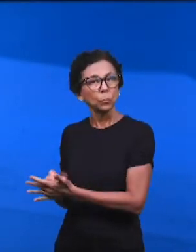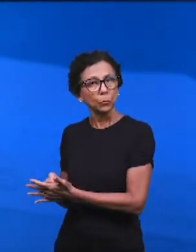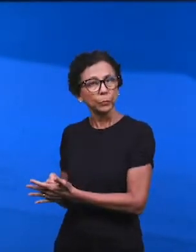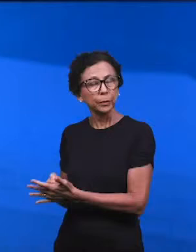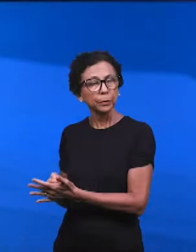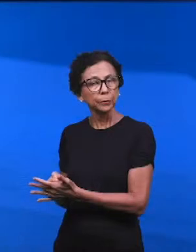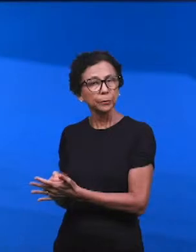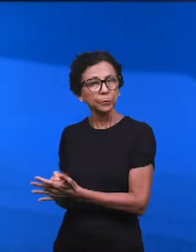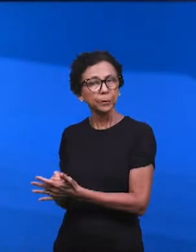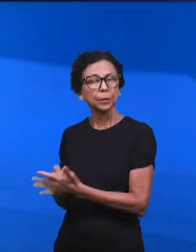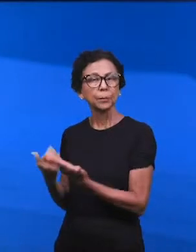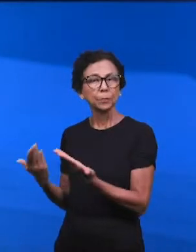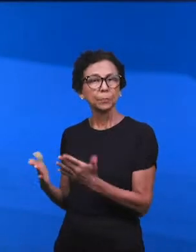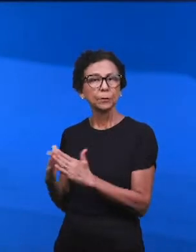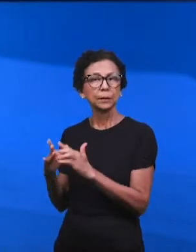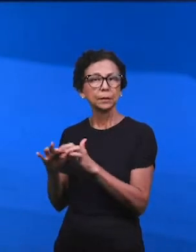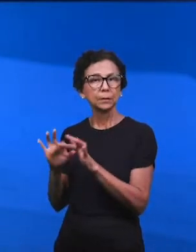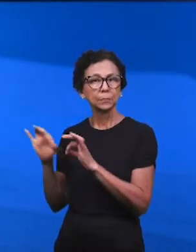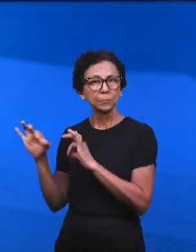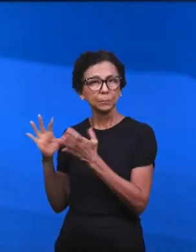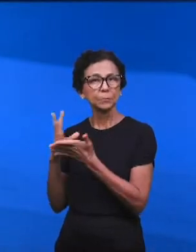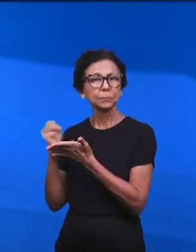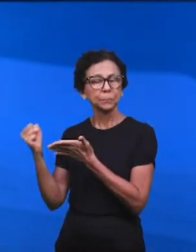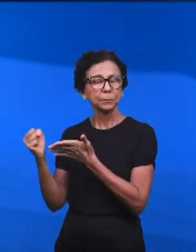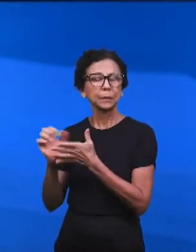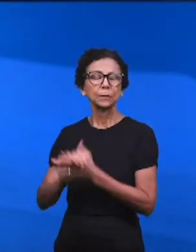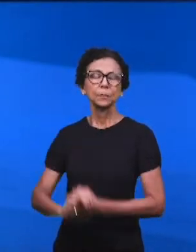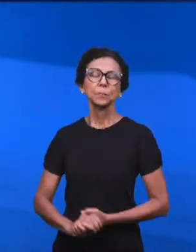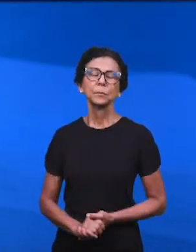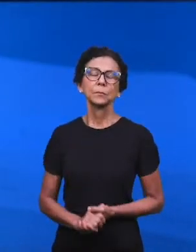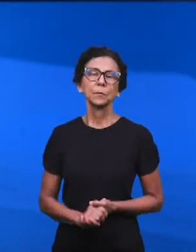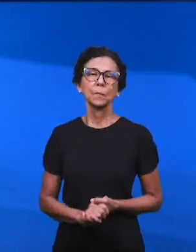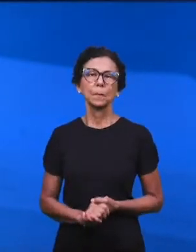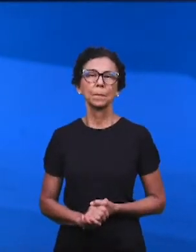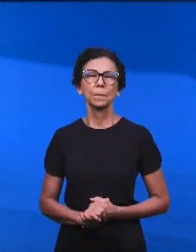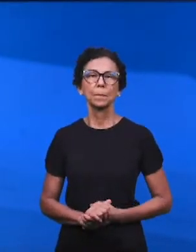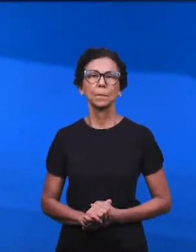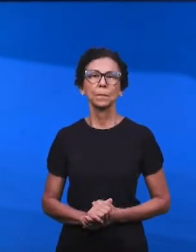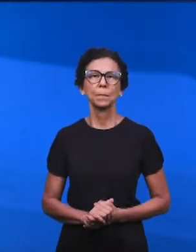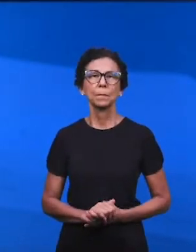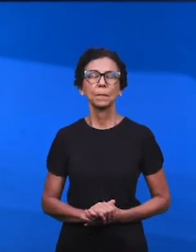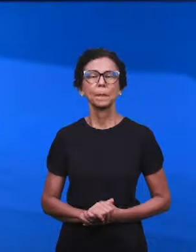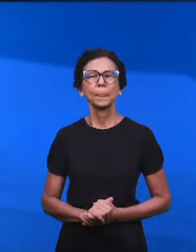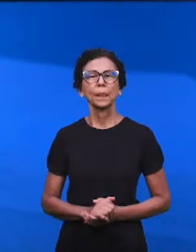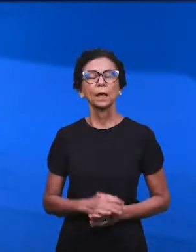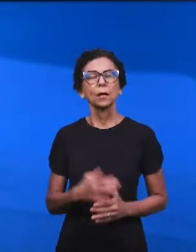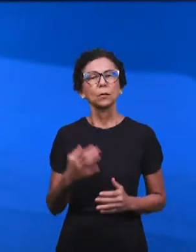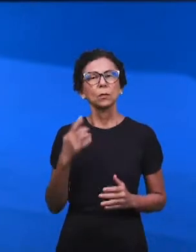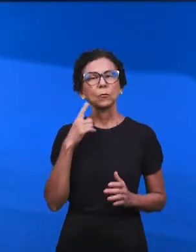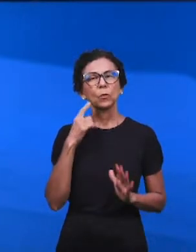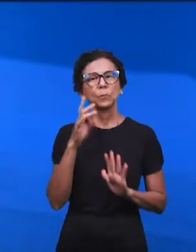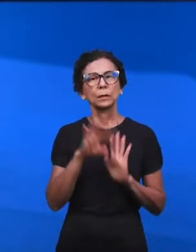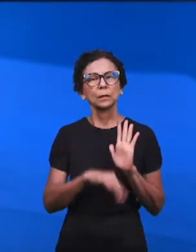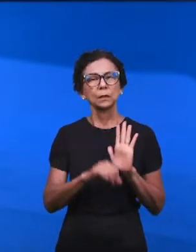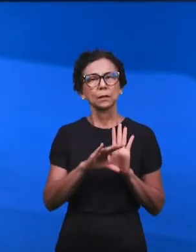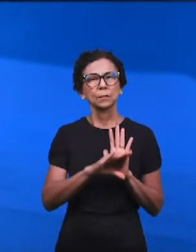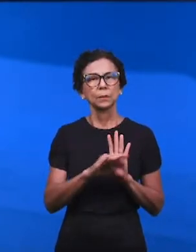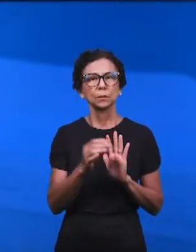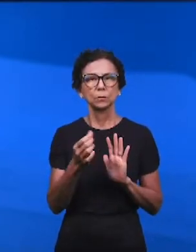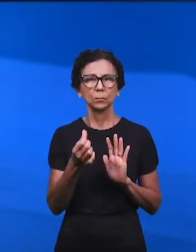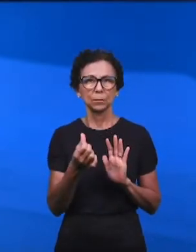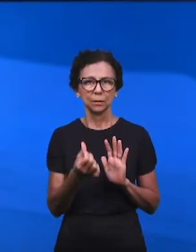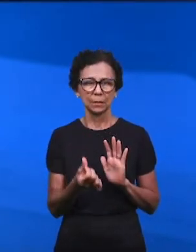o arrebatamento. E nós vamos nos basear hoje nos textos, principalmente o capítulo 6 e também outros textos descritos